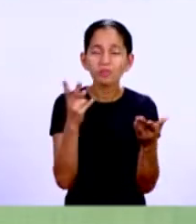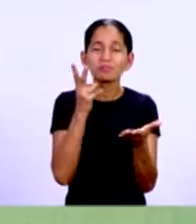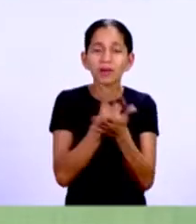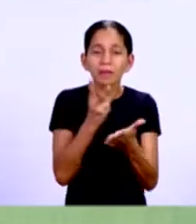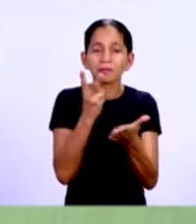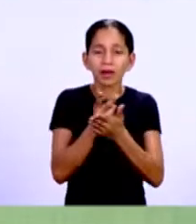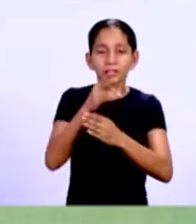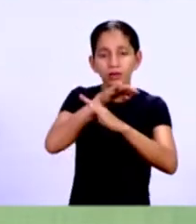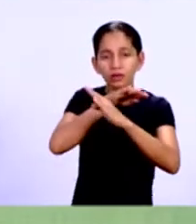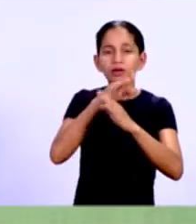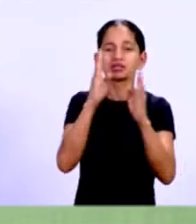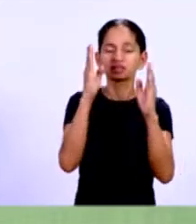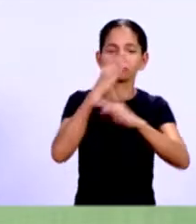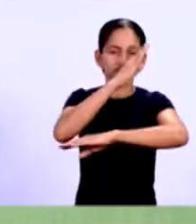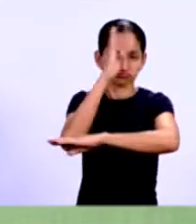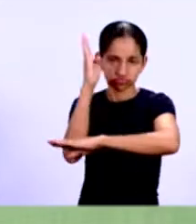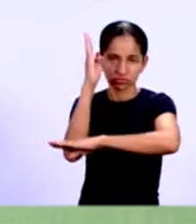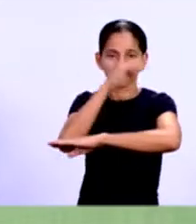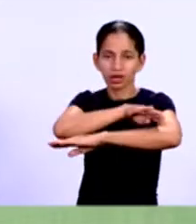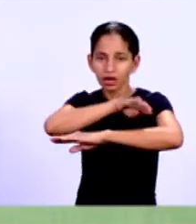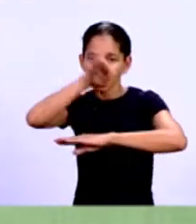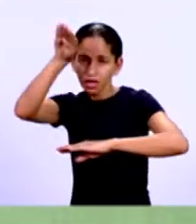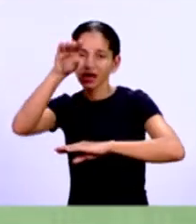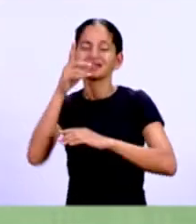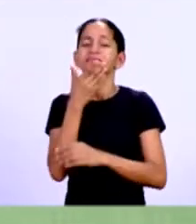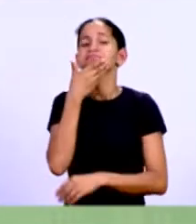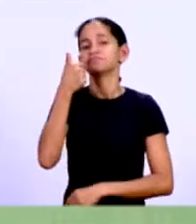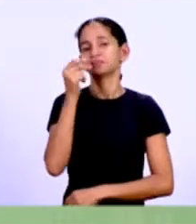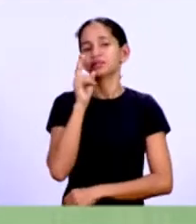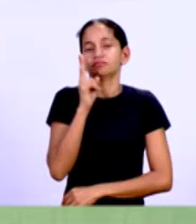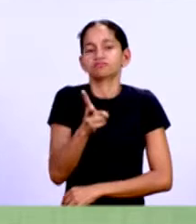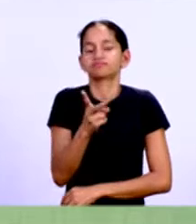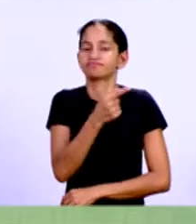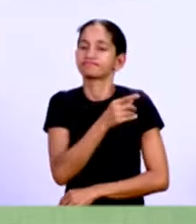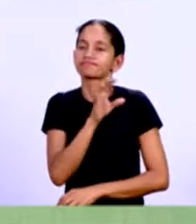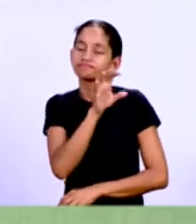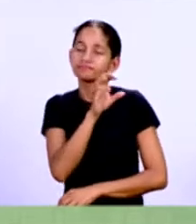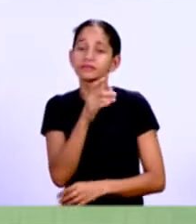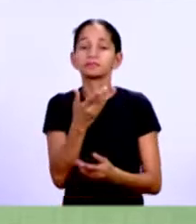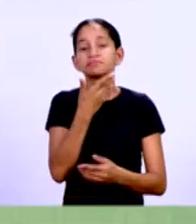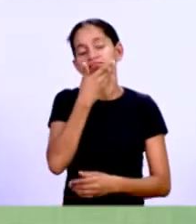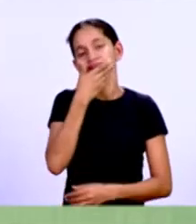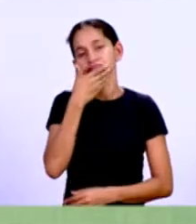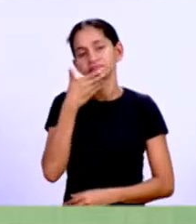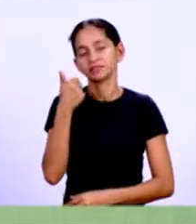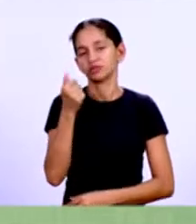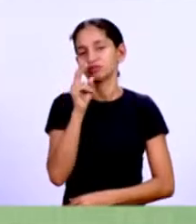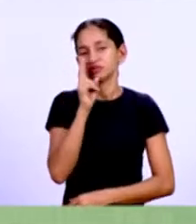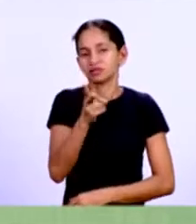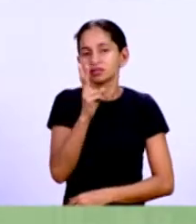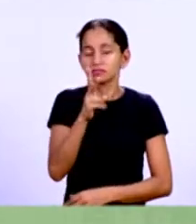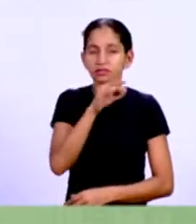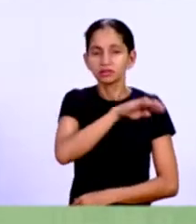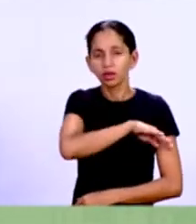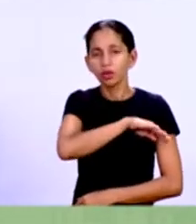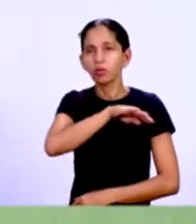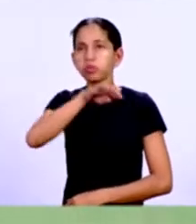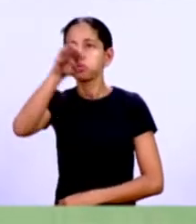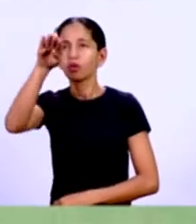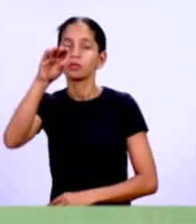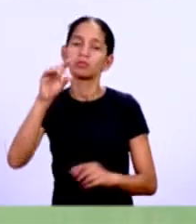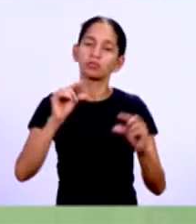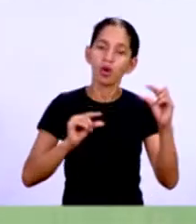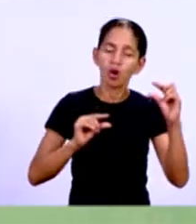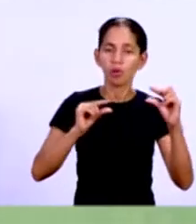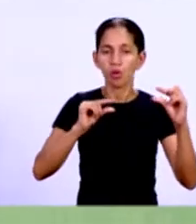gráfico. Essa relação aqui, ó, uma diretamente proporcional, uma ascendente. Pouco risco,